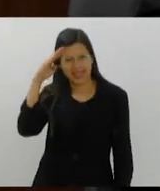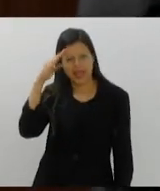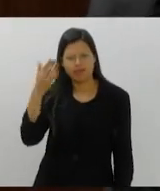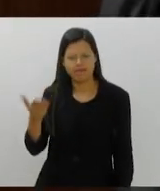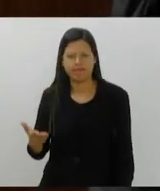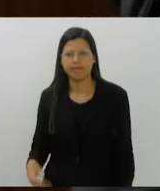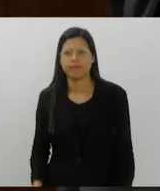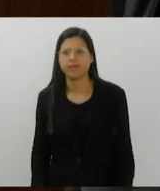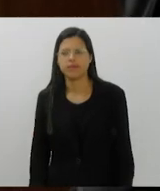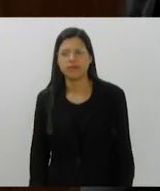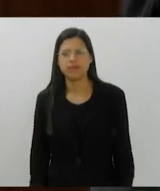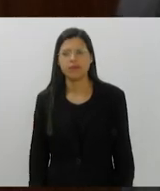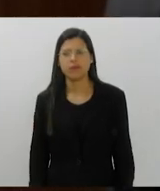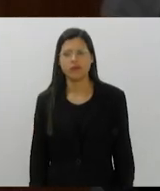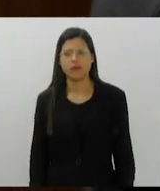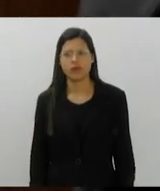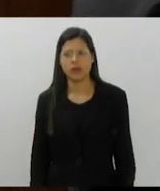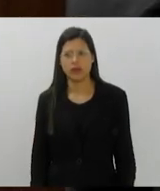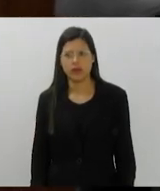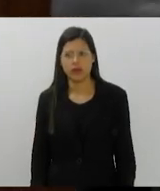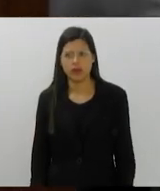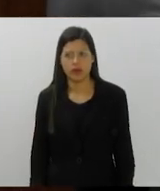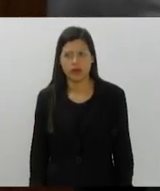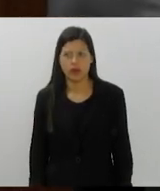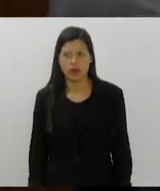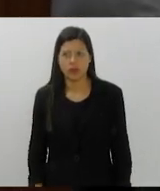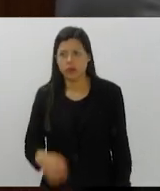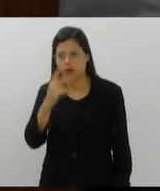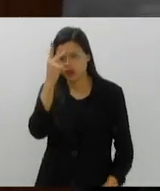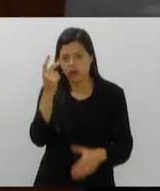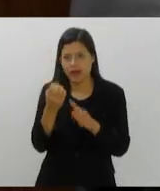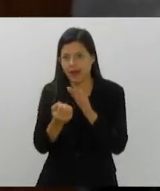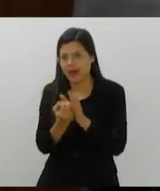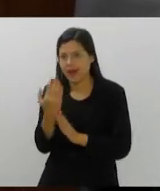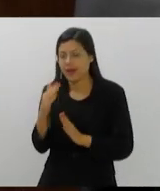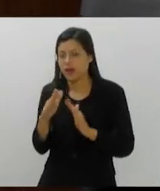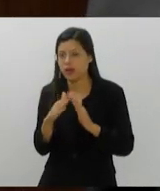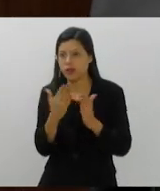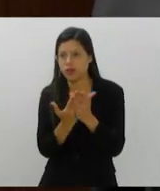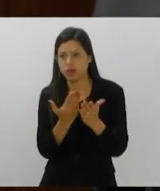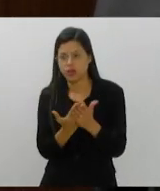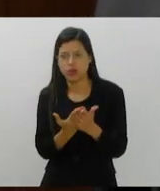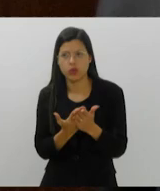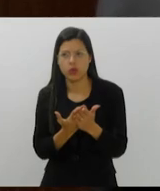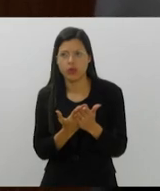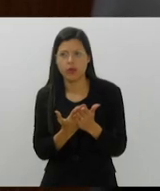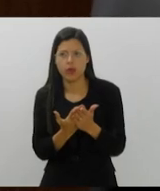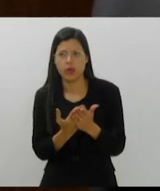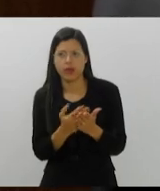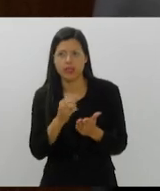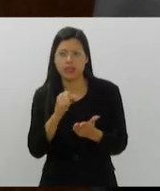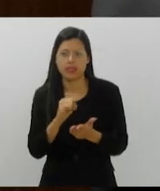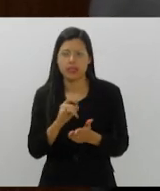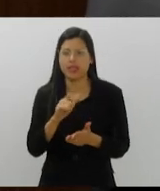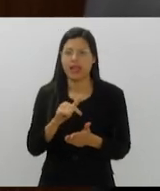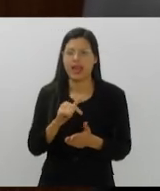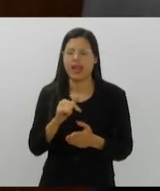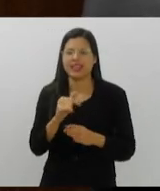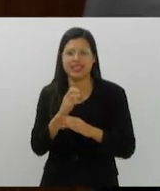Olha, quem cria colégios, independente se é civil ou